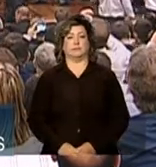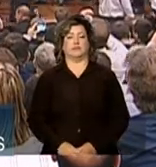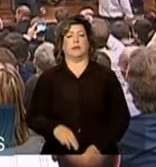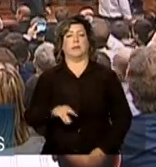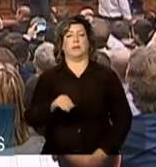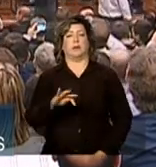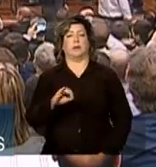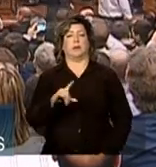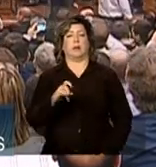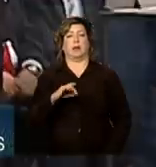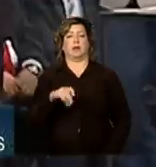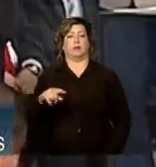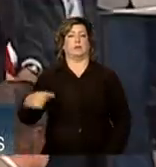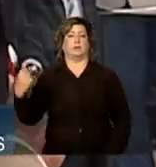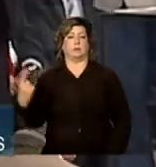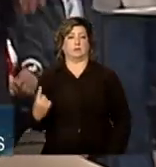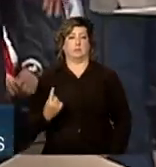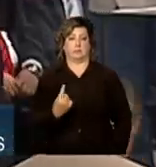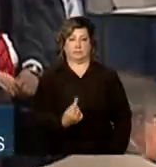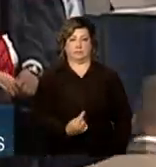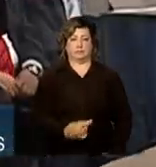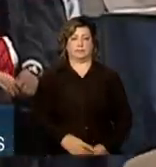Mato Leitão, Carmen Guerc,